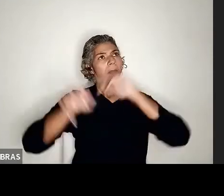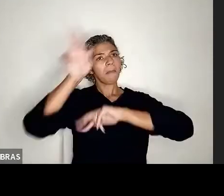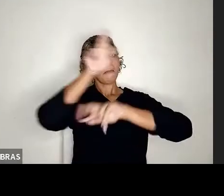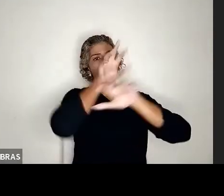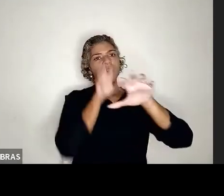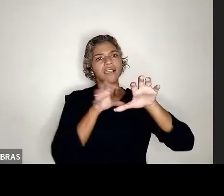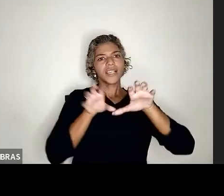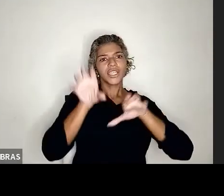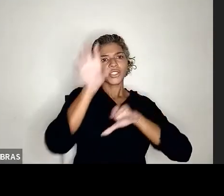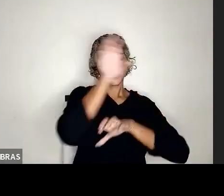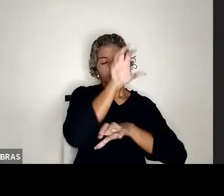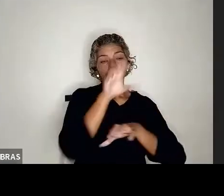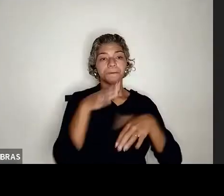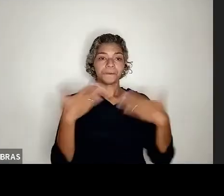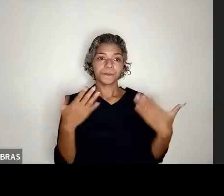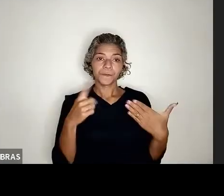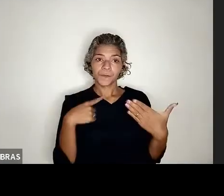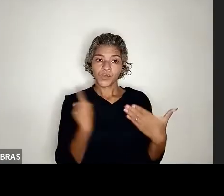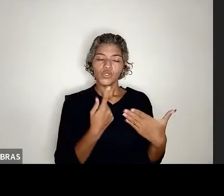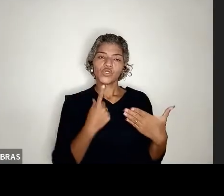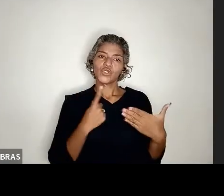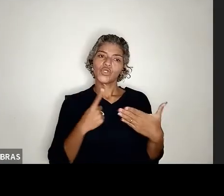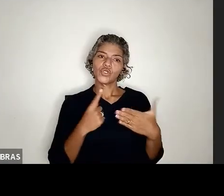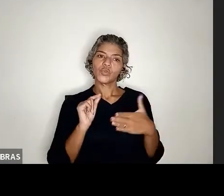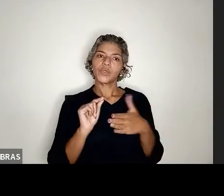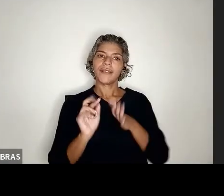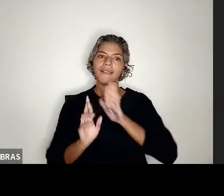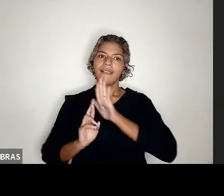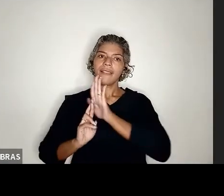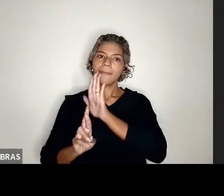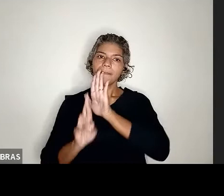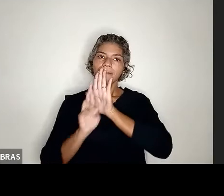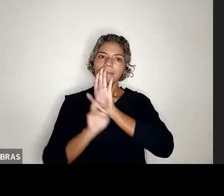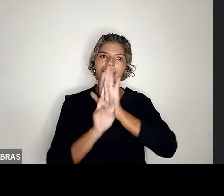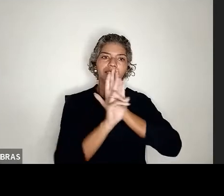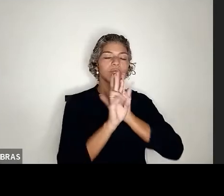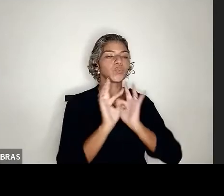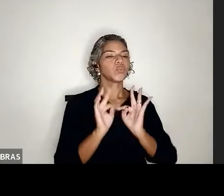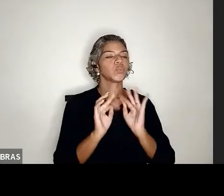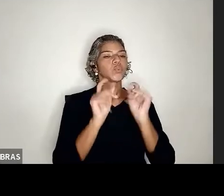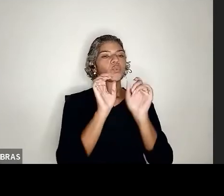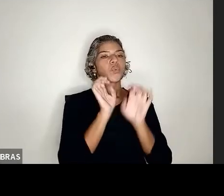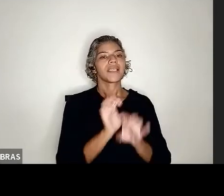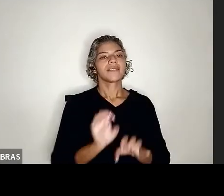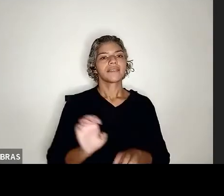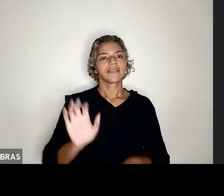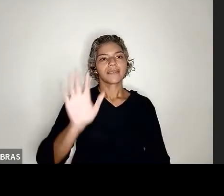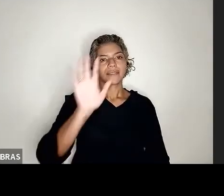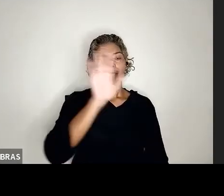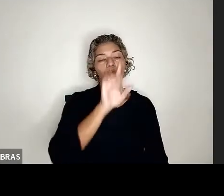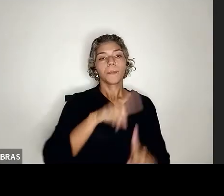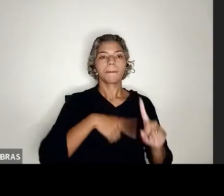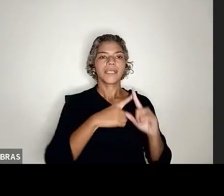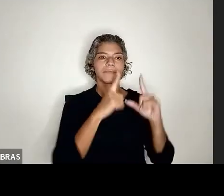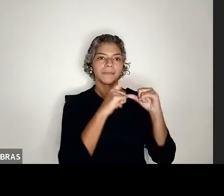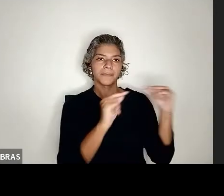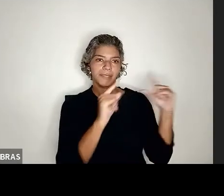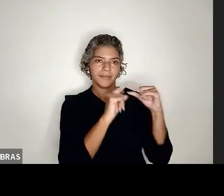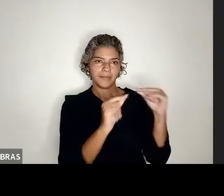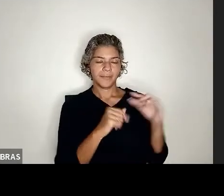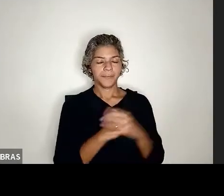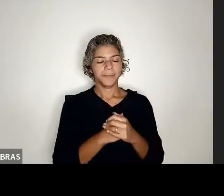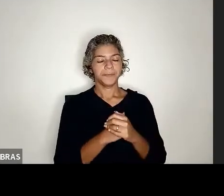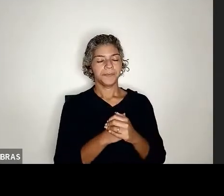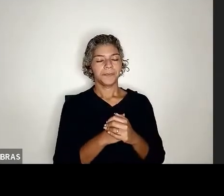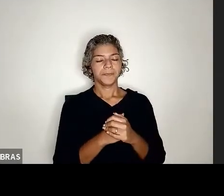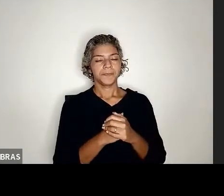temos, então, a representação, nossa rede, todos os estados da federação, mais o Distrito Federal. Isso para a gente foi algo muito importante. Mas, como eu disse